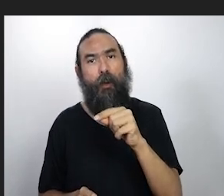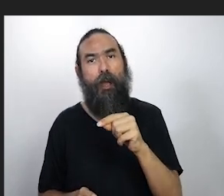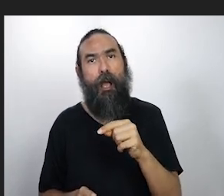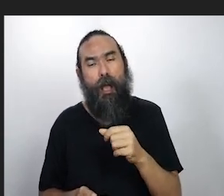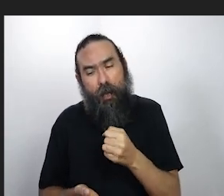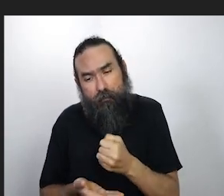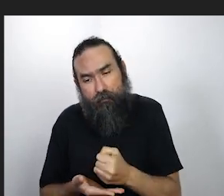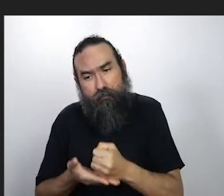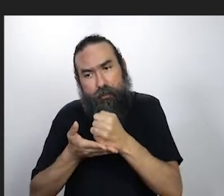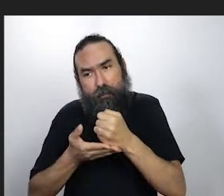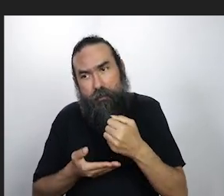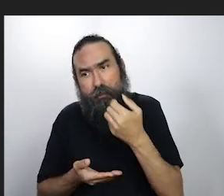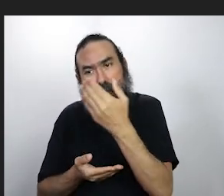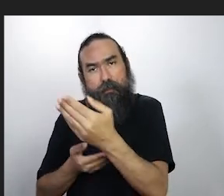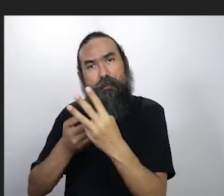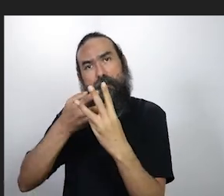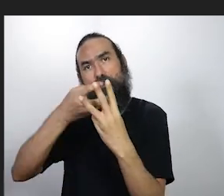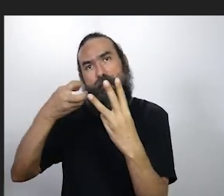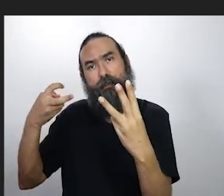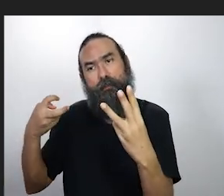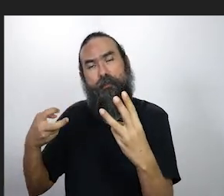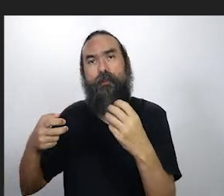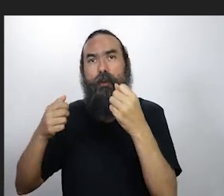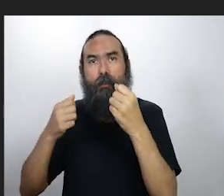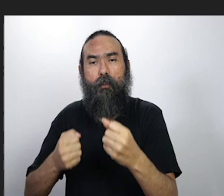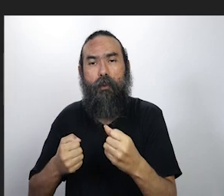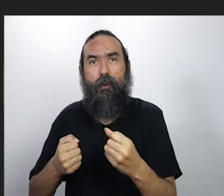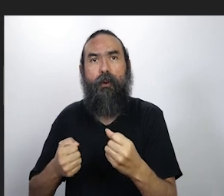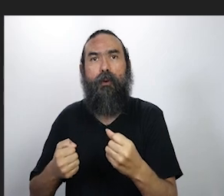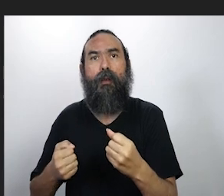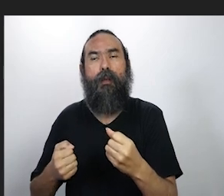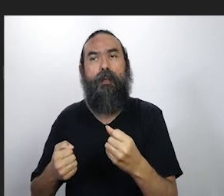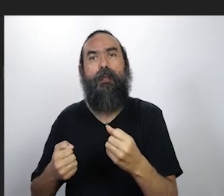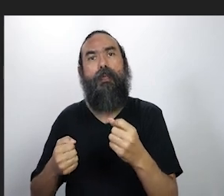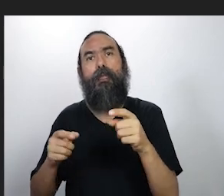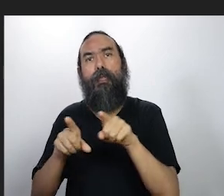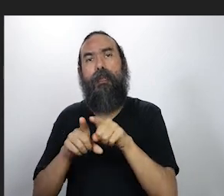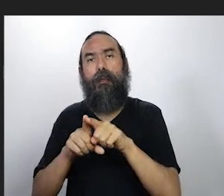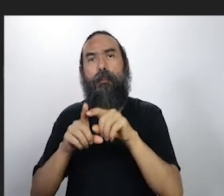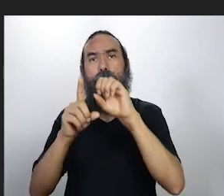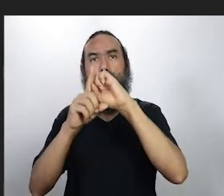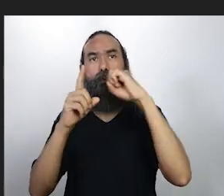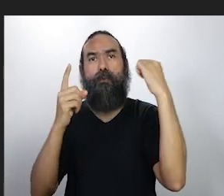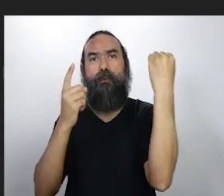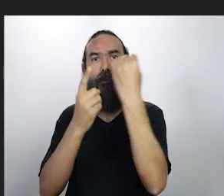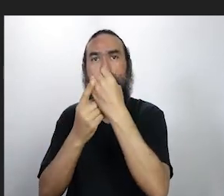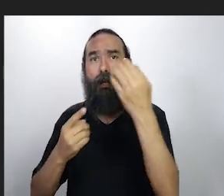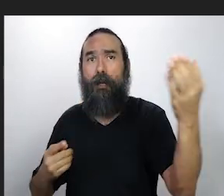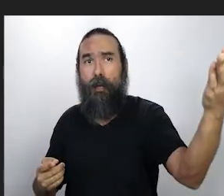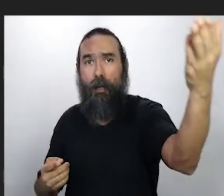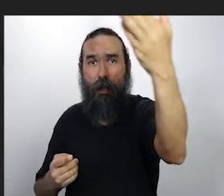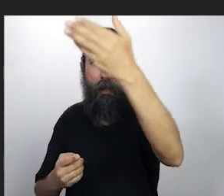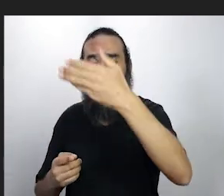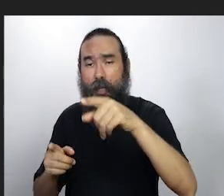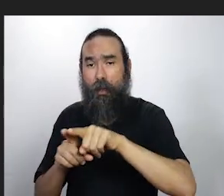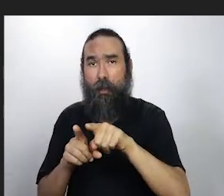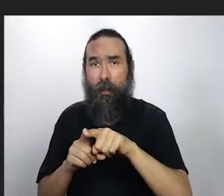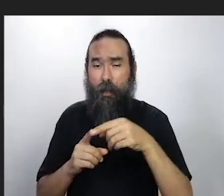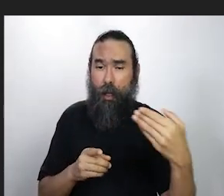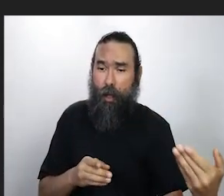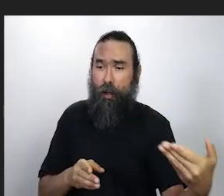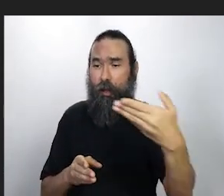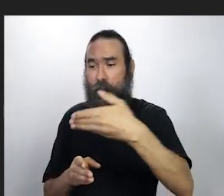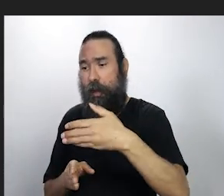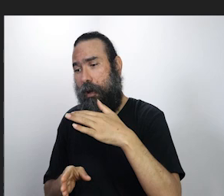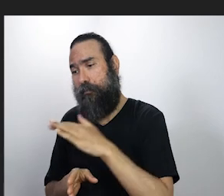sociedade, porque geralmente só levam o ruim, esse é o problema. Nós temos coisas interessantes. Só que para os indígenas lá na ponta,